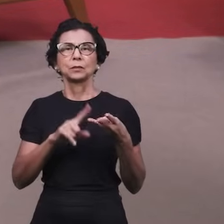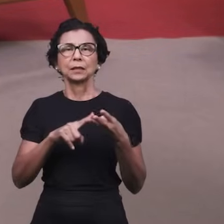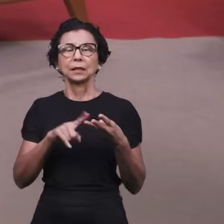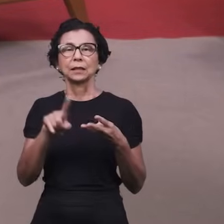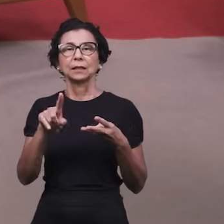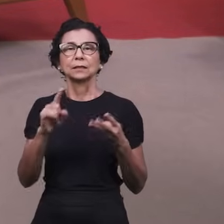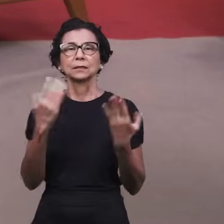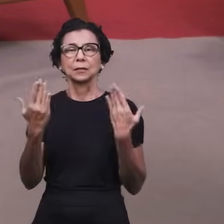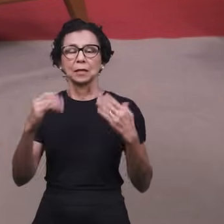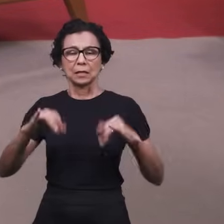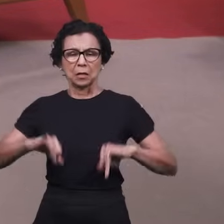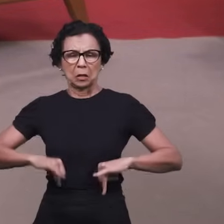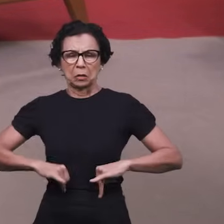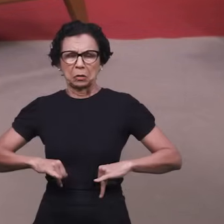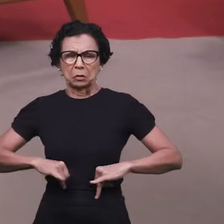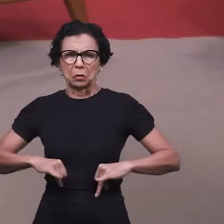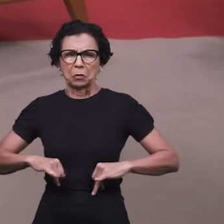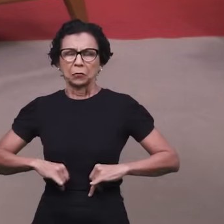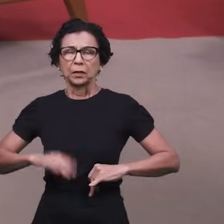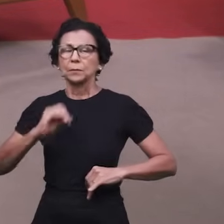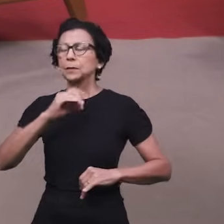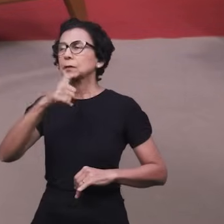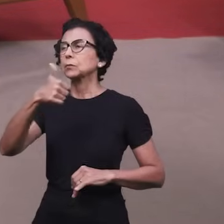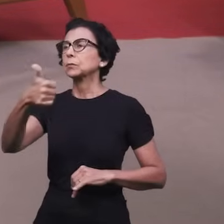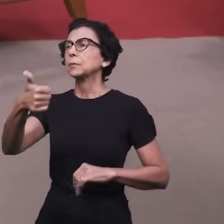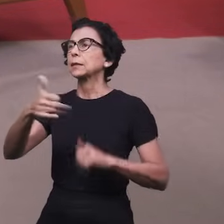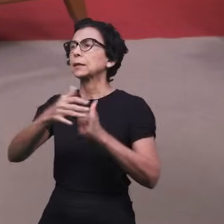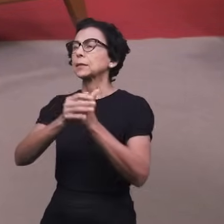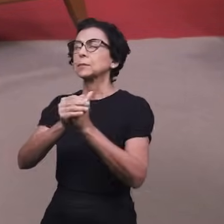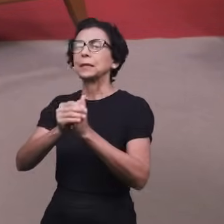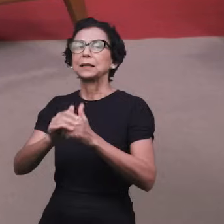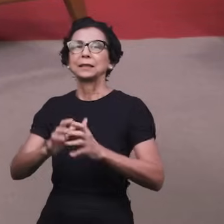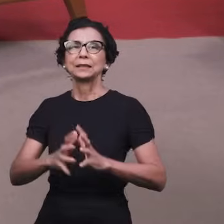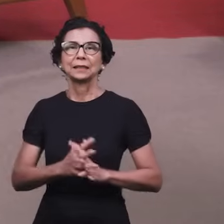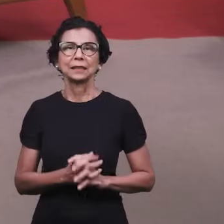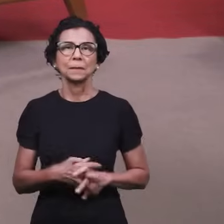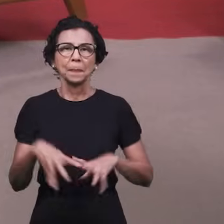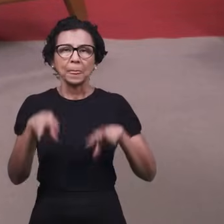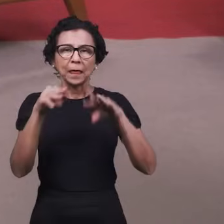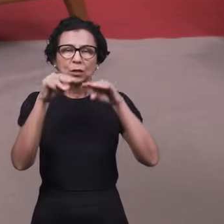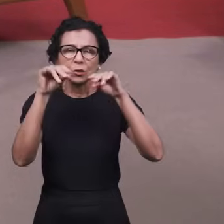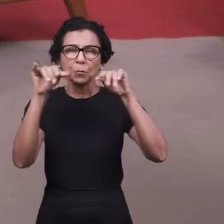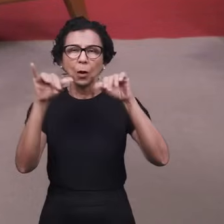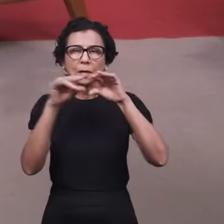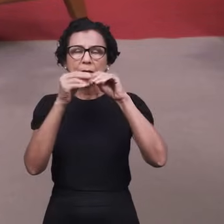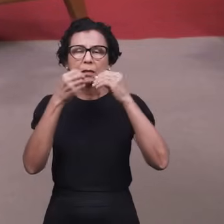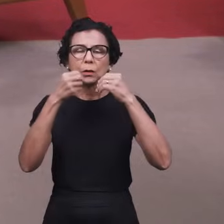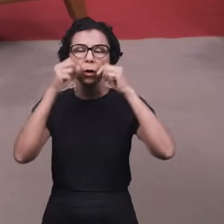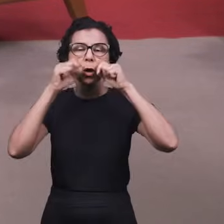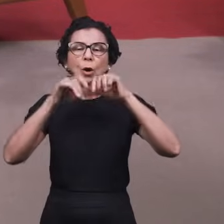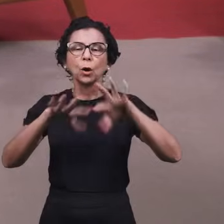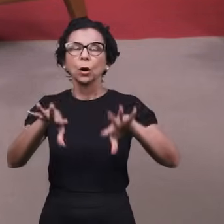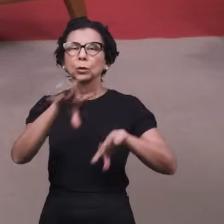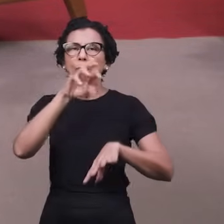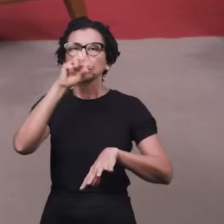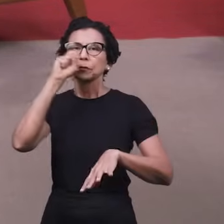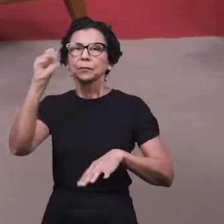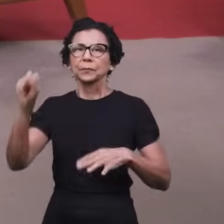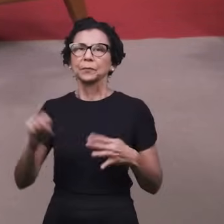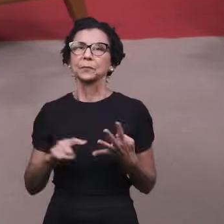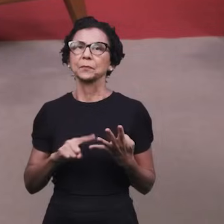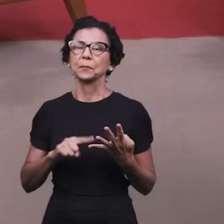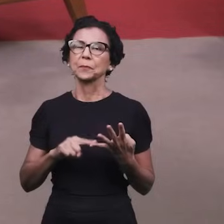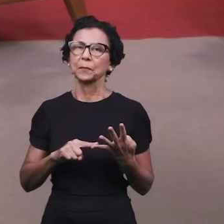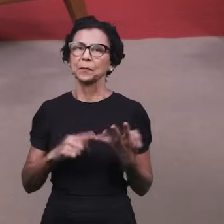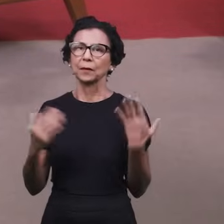experiência maravilhosa. Cada uma mais maravilhosa que a outra. As pessoas é motivo de chegarmos a esse final de ano